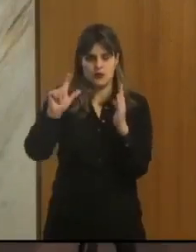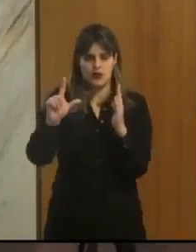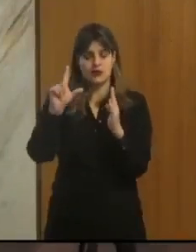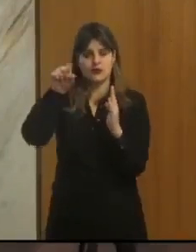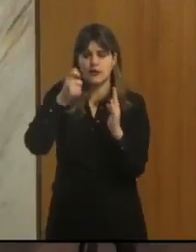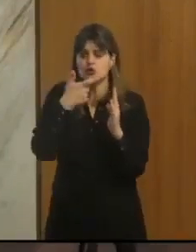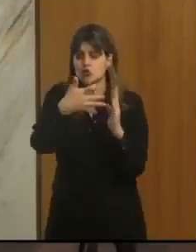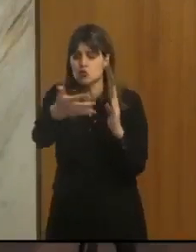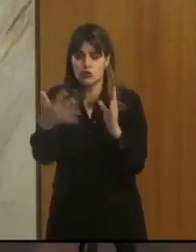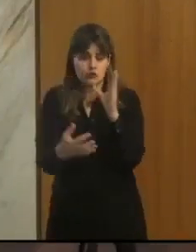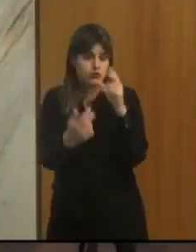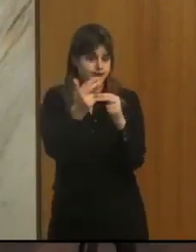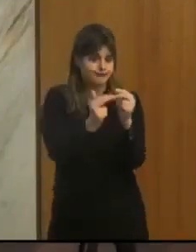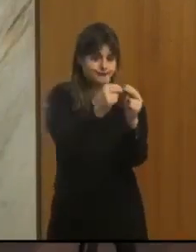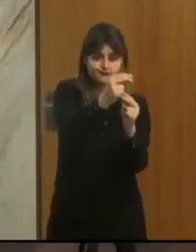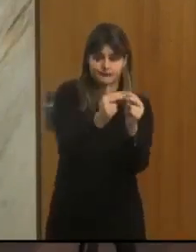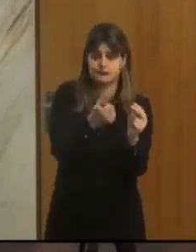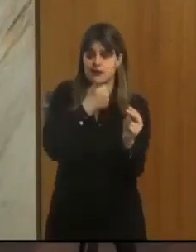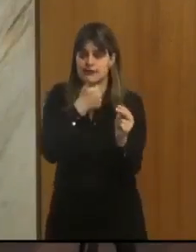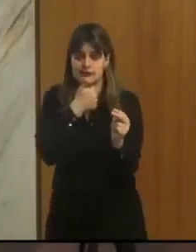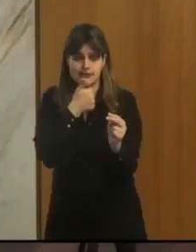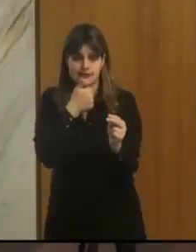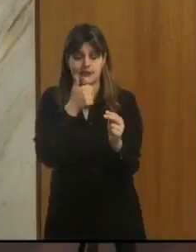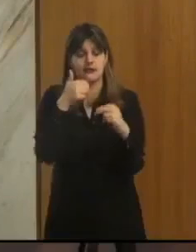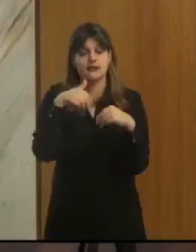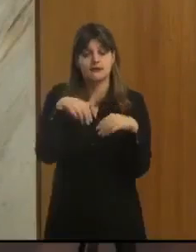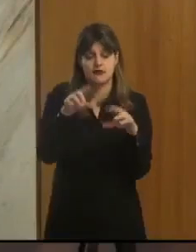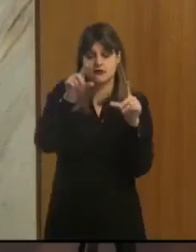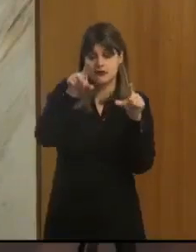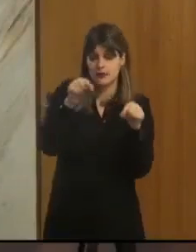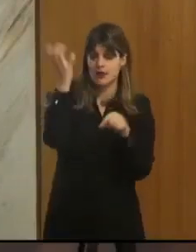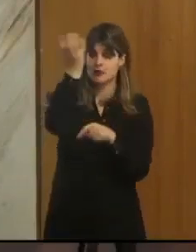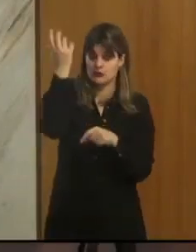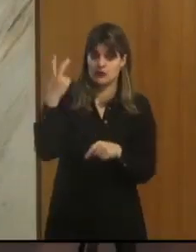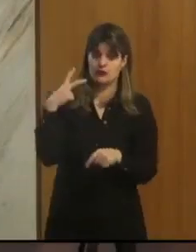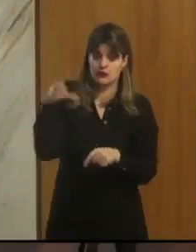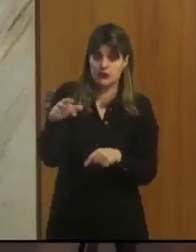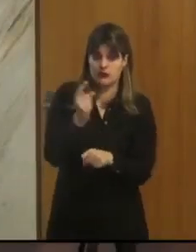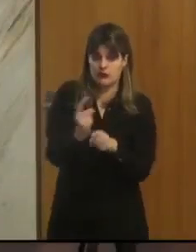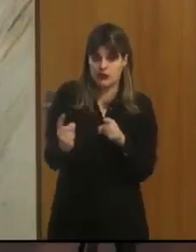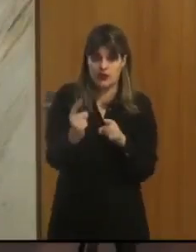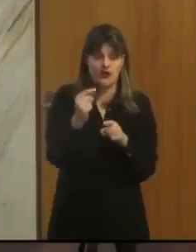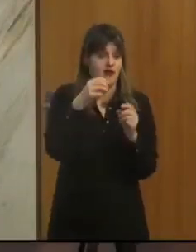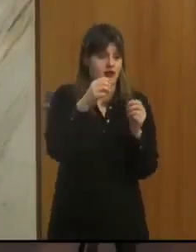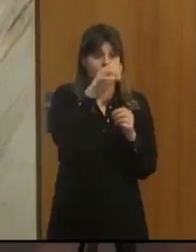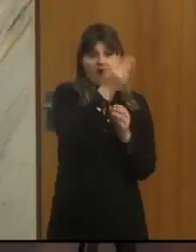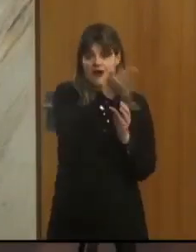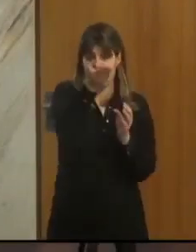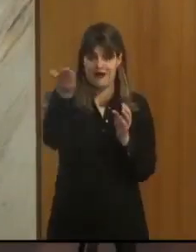que ele constrói e manda fazer. Mas também da cultura portuguesa, se lembrarmos dos padrões que ele deixou em todo lado. E